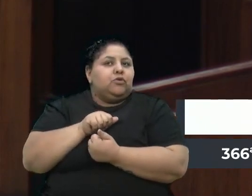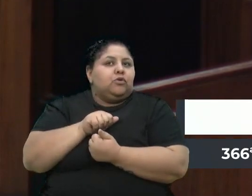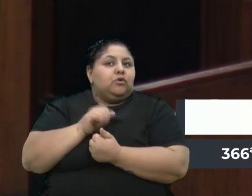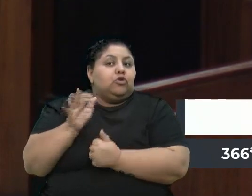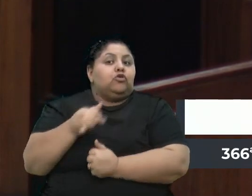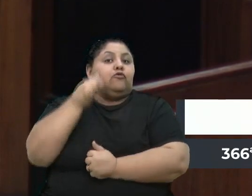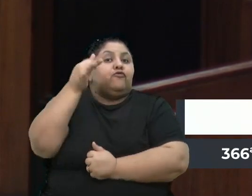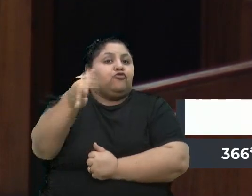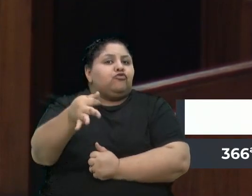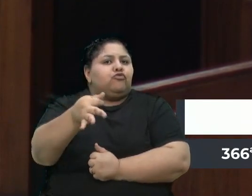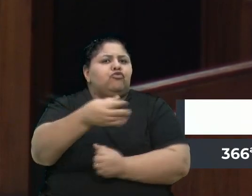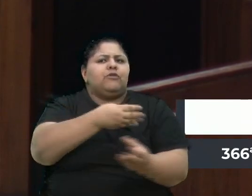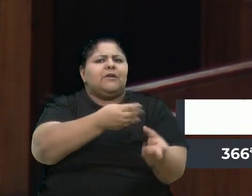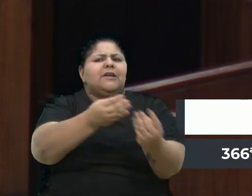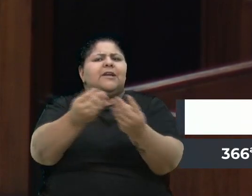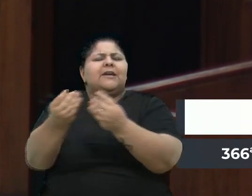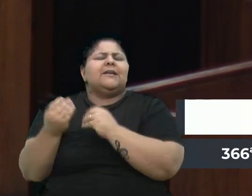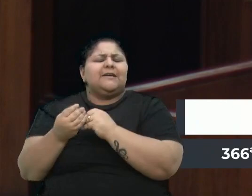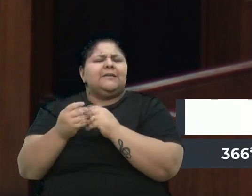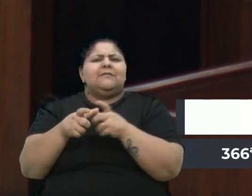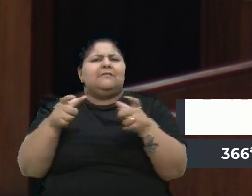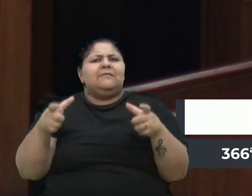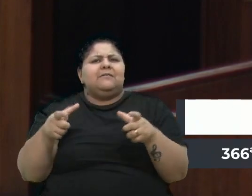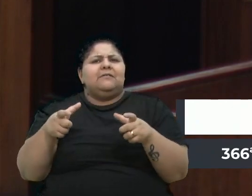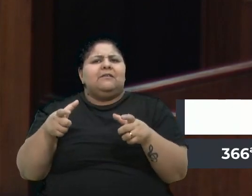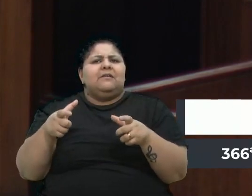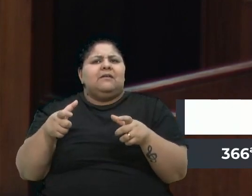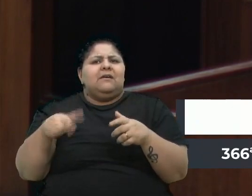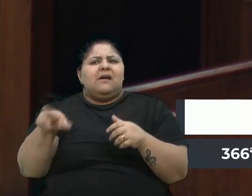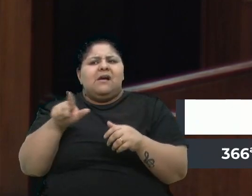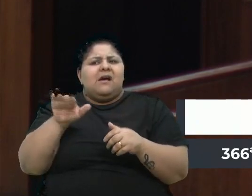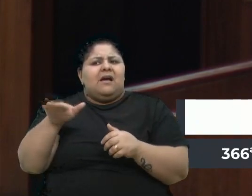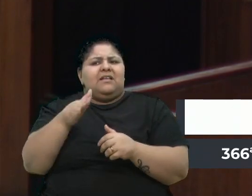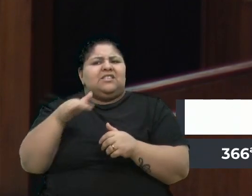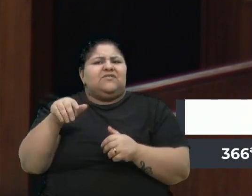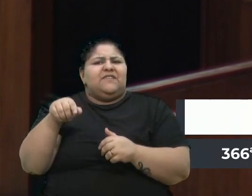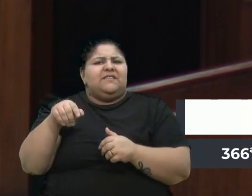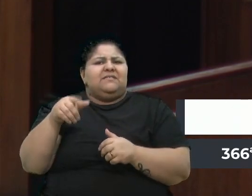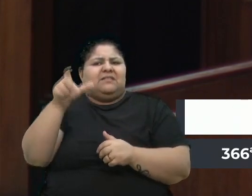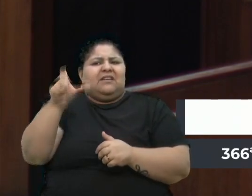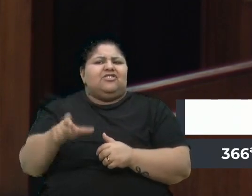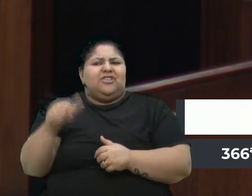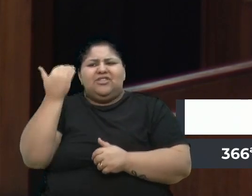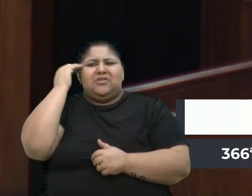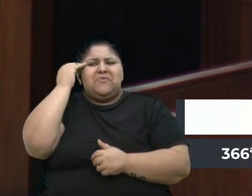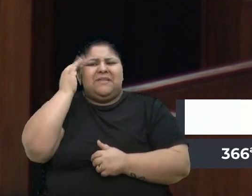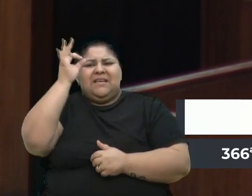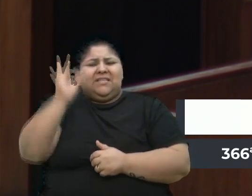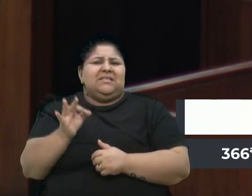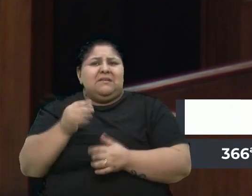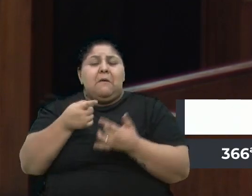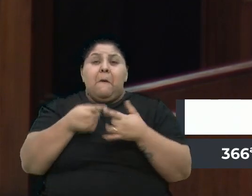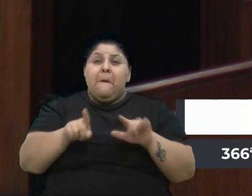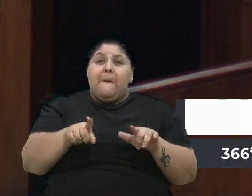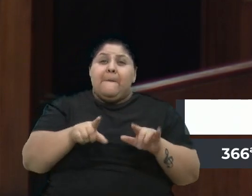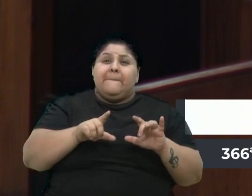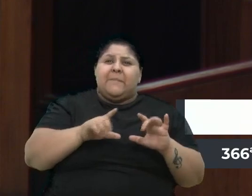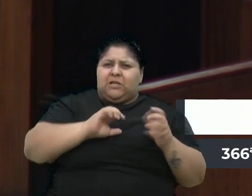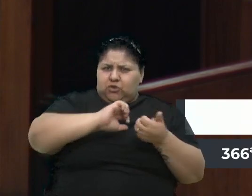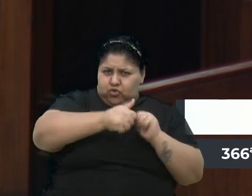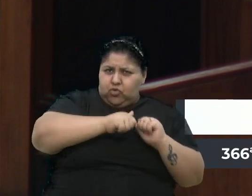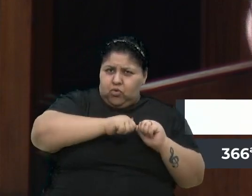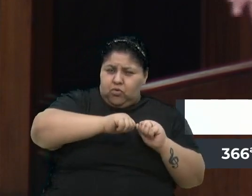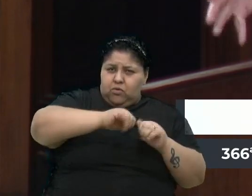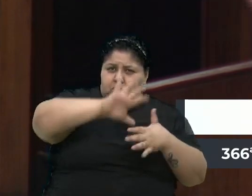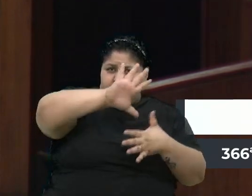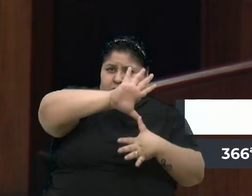muito grande. É muito grande. A gente não tem muitas vezes noção do que isso representa. Mas na Copa América, eu pude estar presente